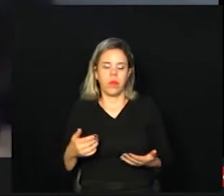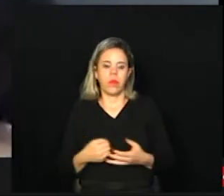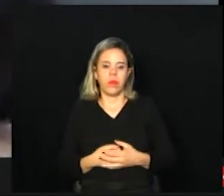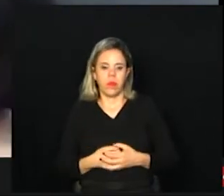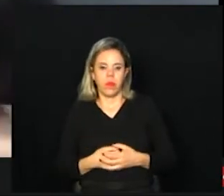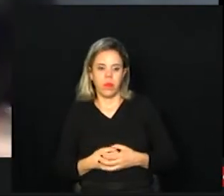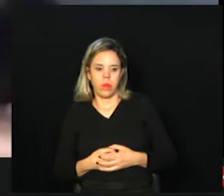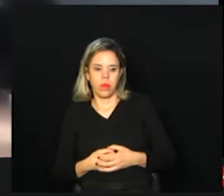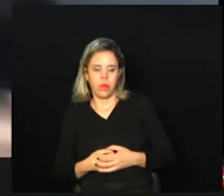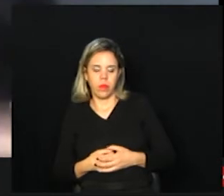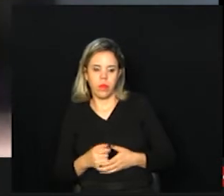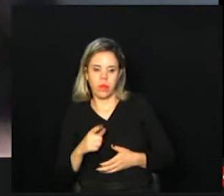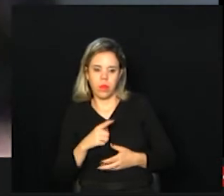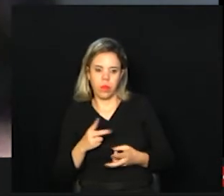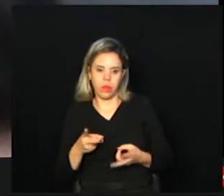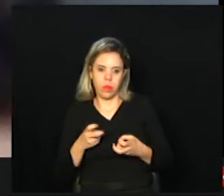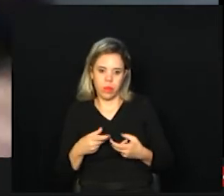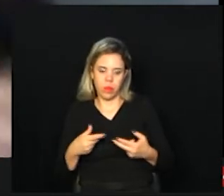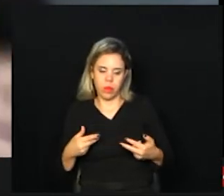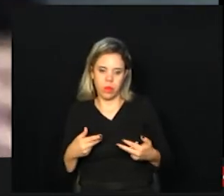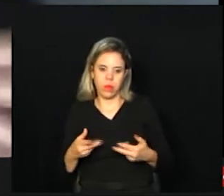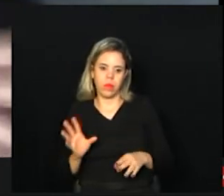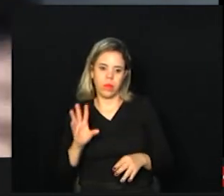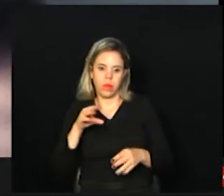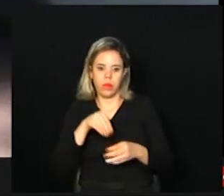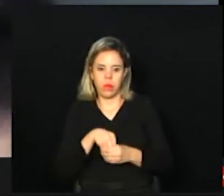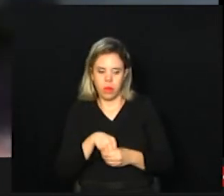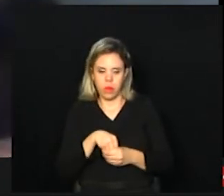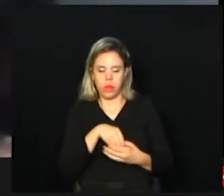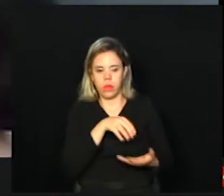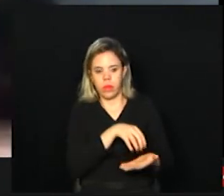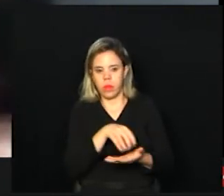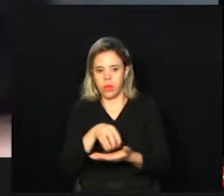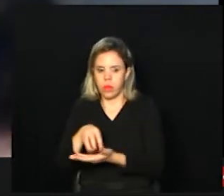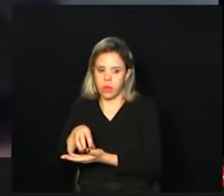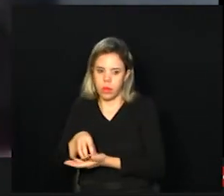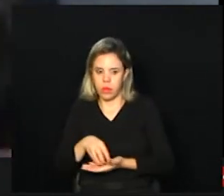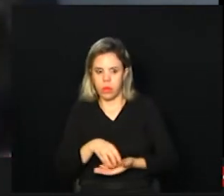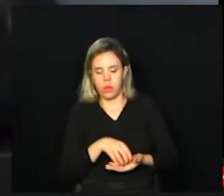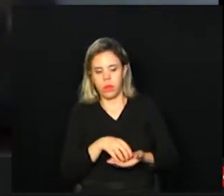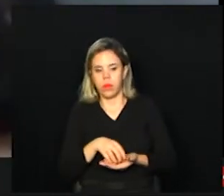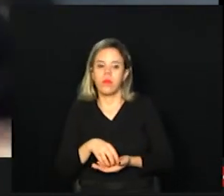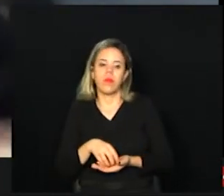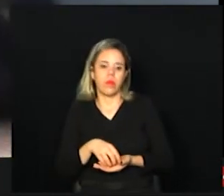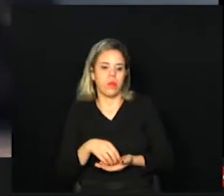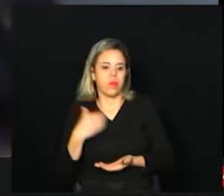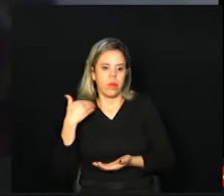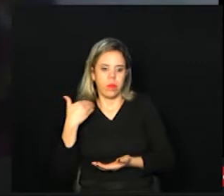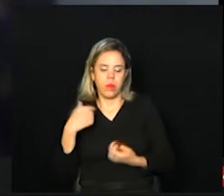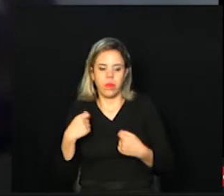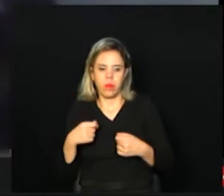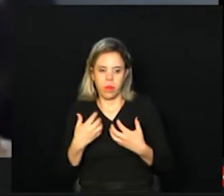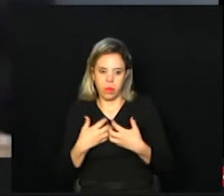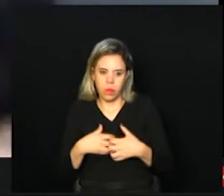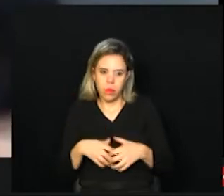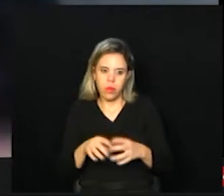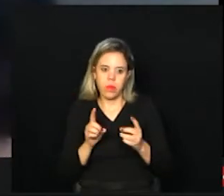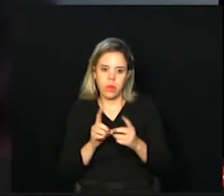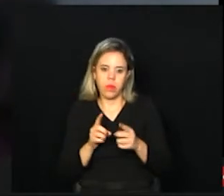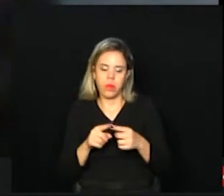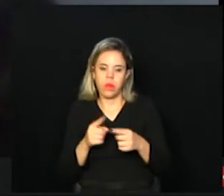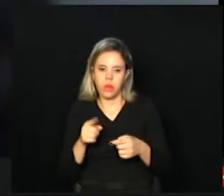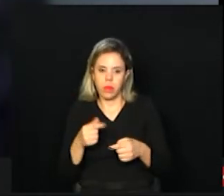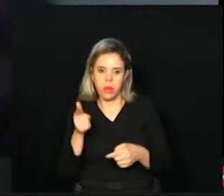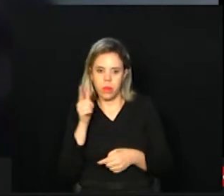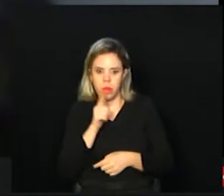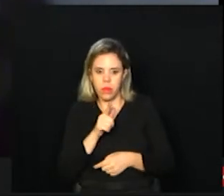mas ela tem que ser olhada como uma ponta, ela está dentro de uma rede complexa, como a Mariana bem colocou, que precisa funcionar. Porque aí a gente